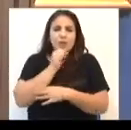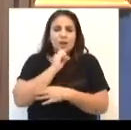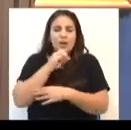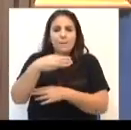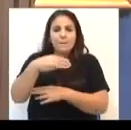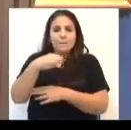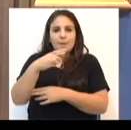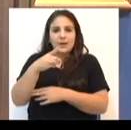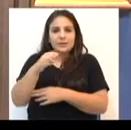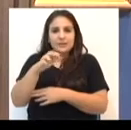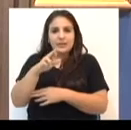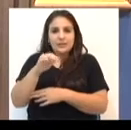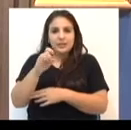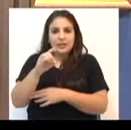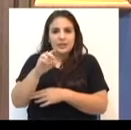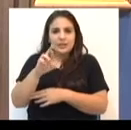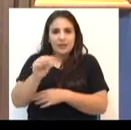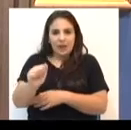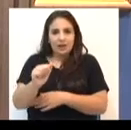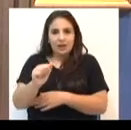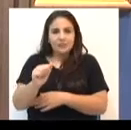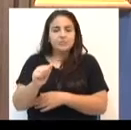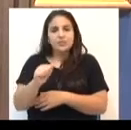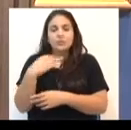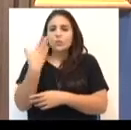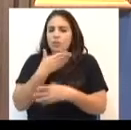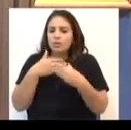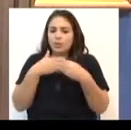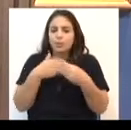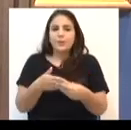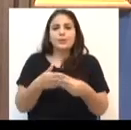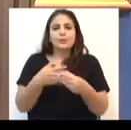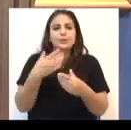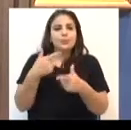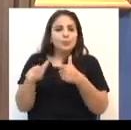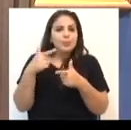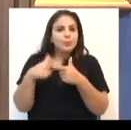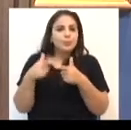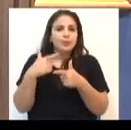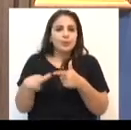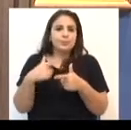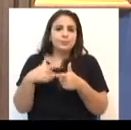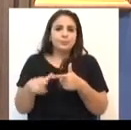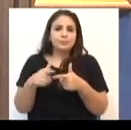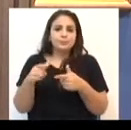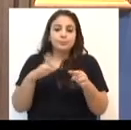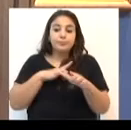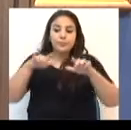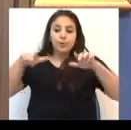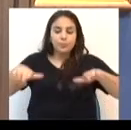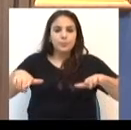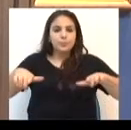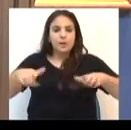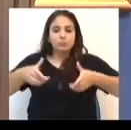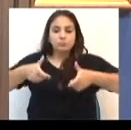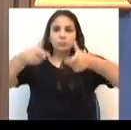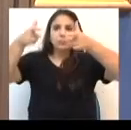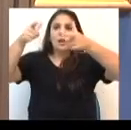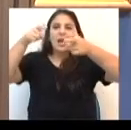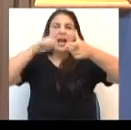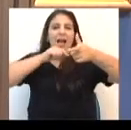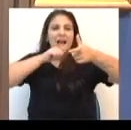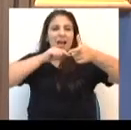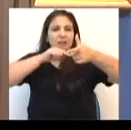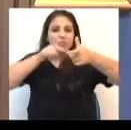problema constante para o município de Passo Fundo. A gente vem acompanhando juntamente com a Associação de Moradores do bairro Veracruz, e ali tem uma caixa d'água que está inativa,